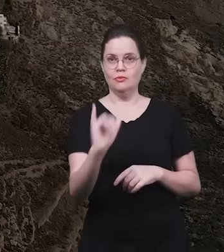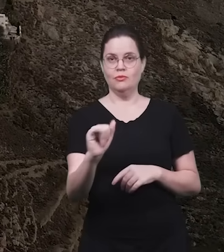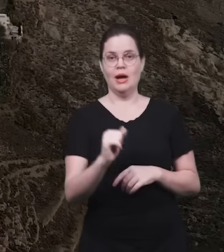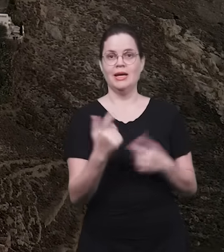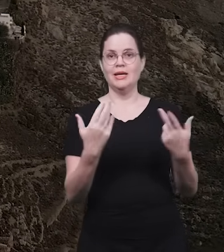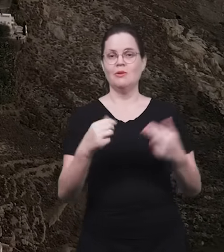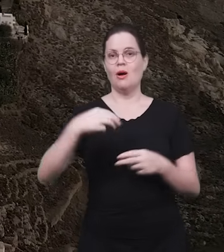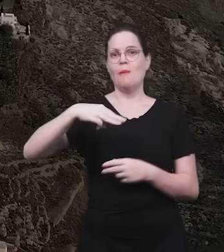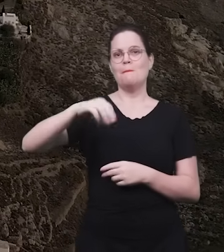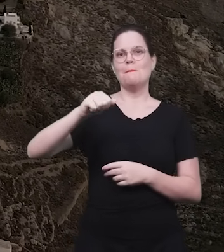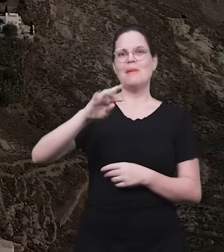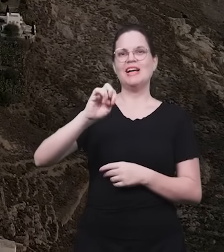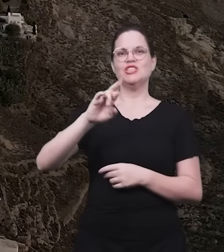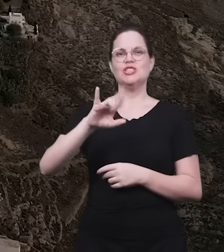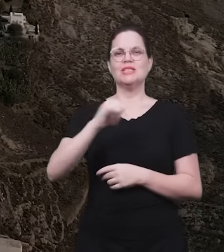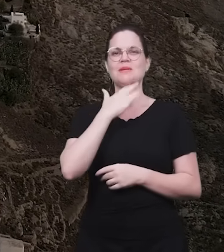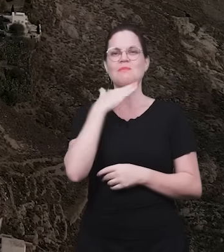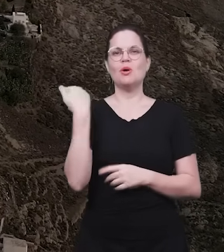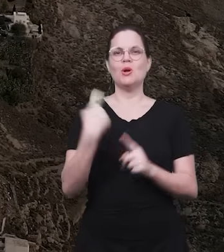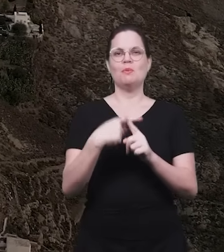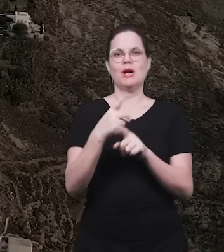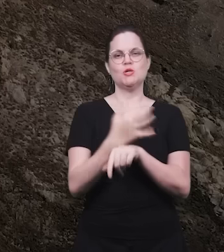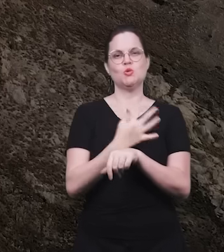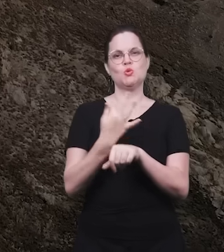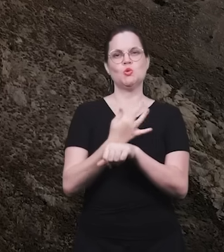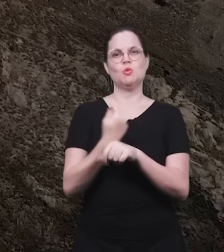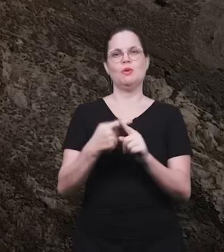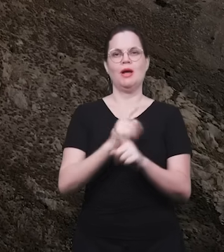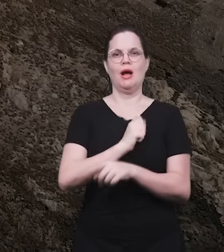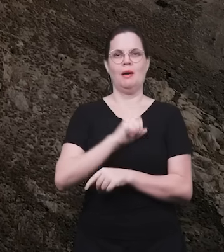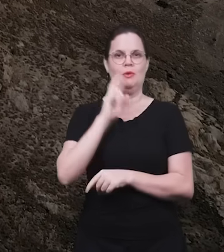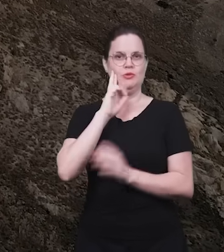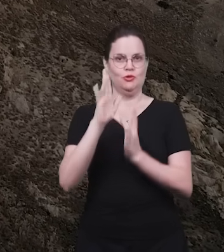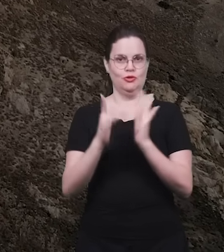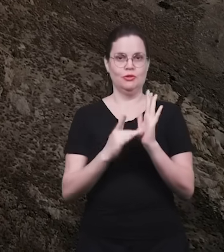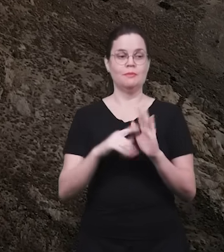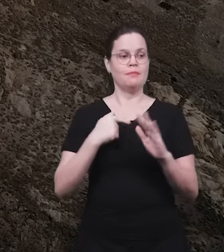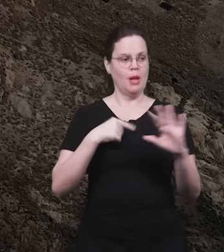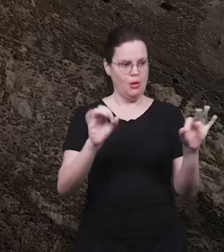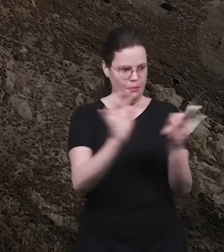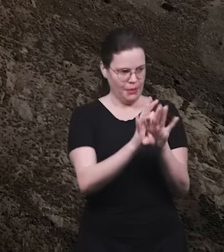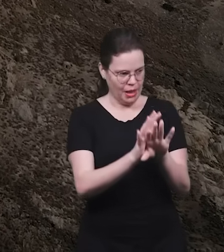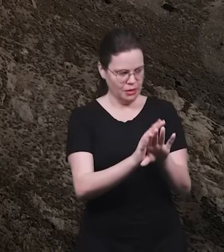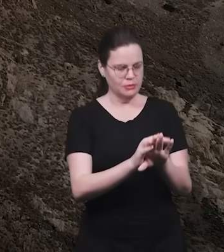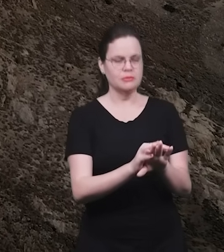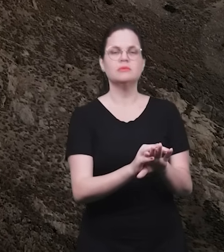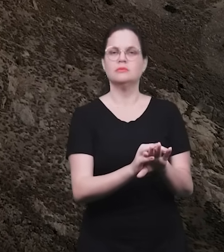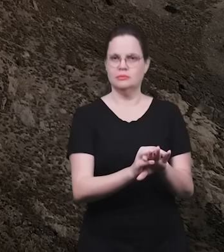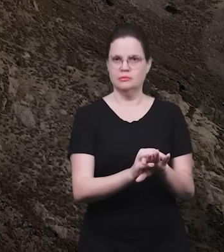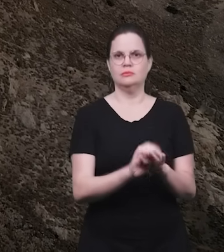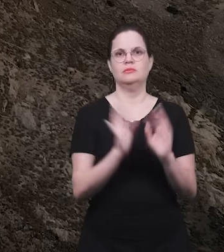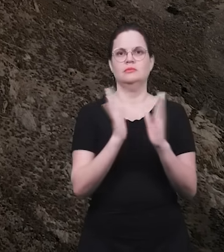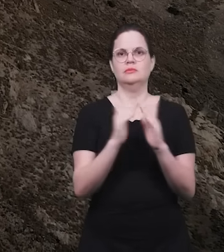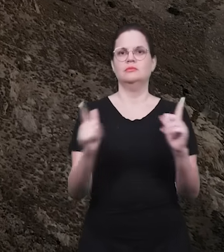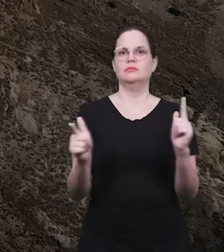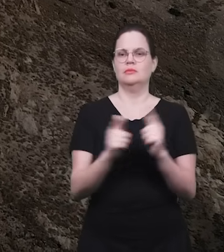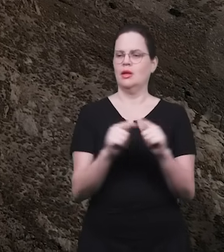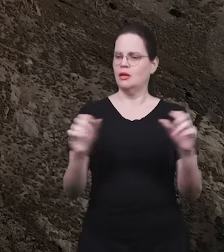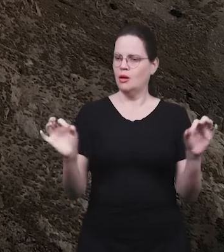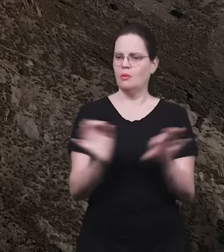que mártires, daqueles mártires. Quando completar o número, aí a igreja